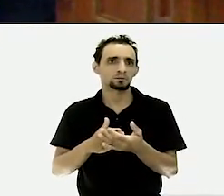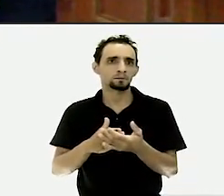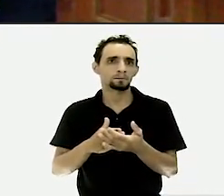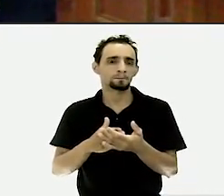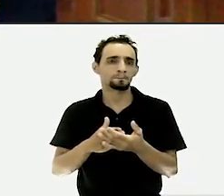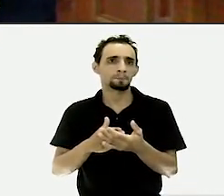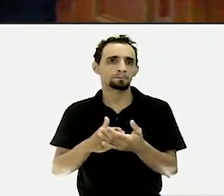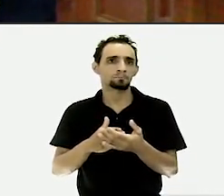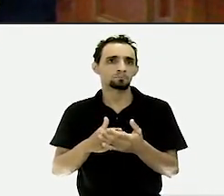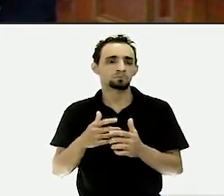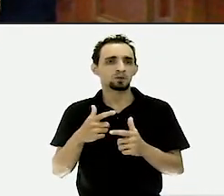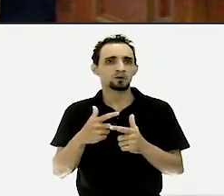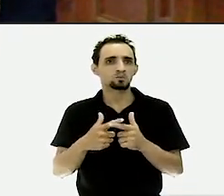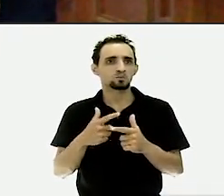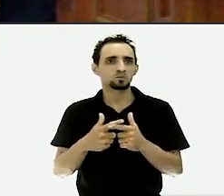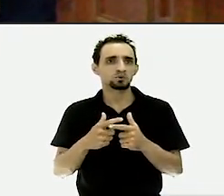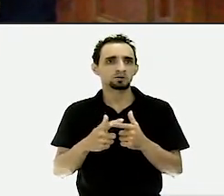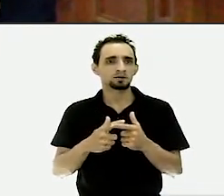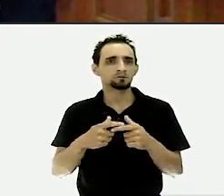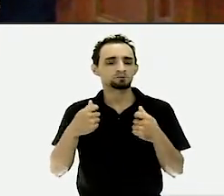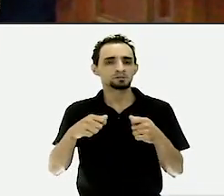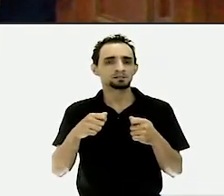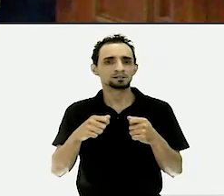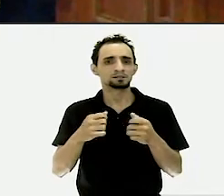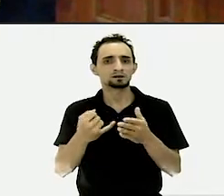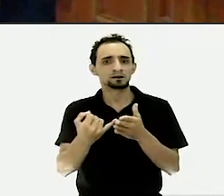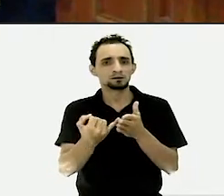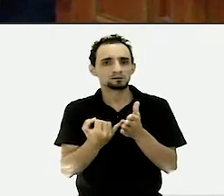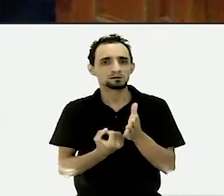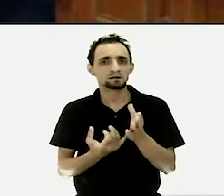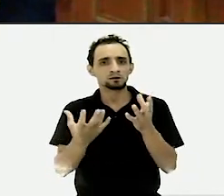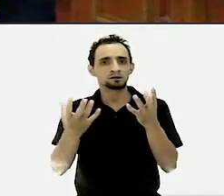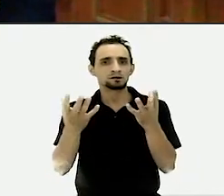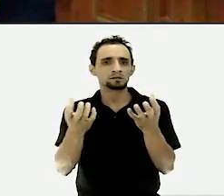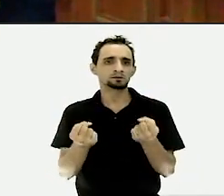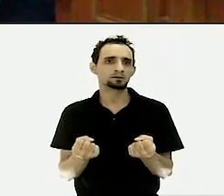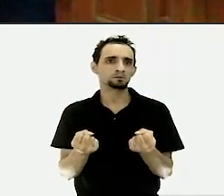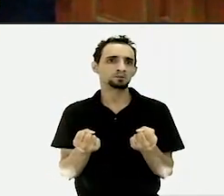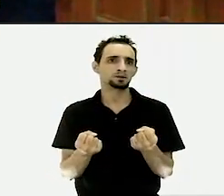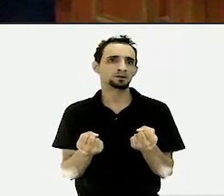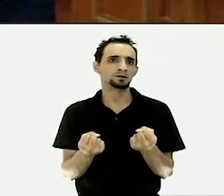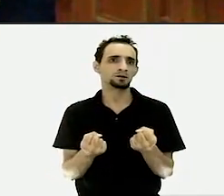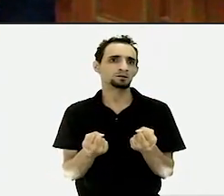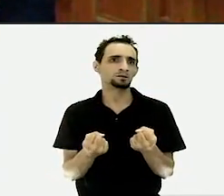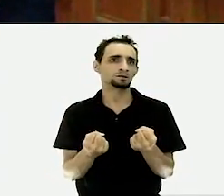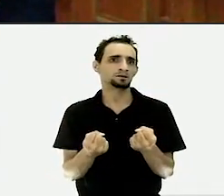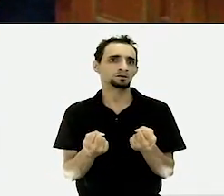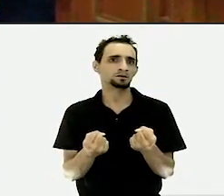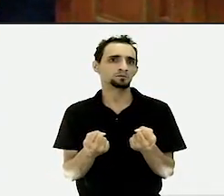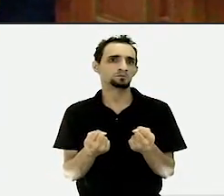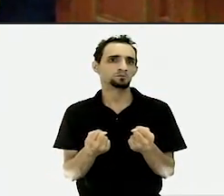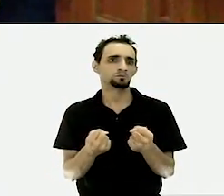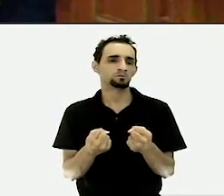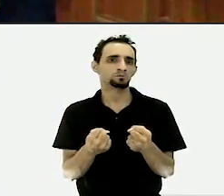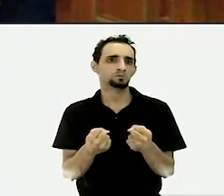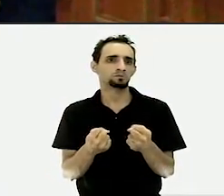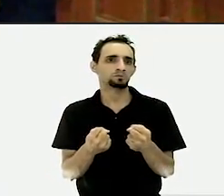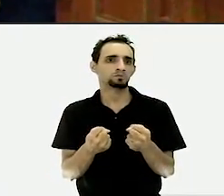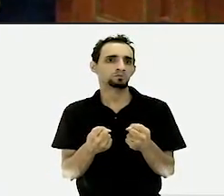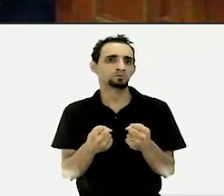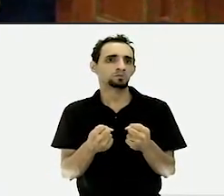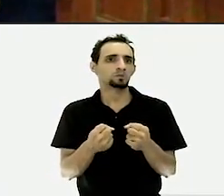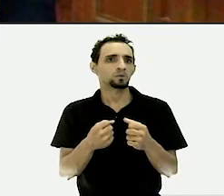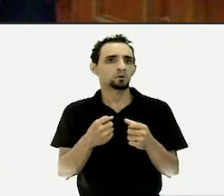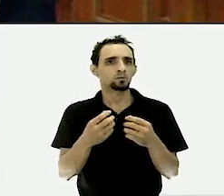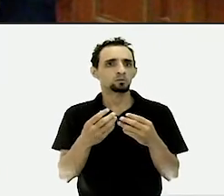bastante pessoas e não tem um sanitário. As pessoas, às vezes, vão lá, às vezes até frequentam menos, justamente, porque é a grande reclamação